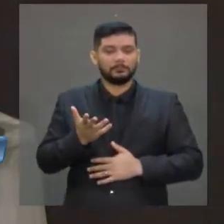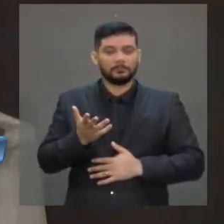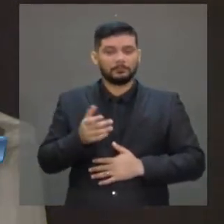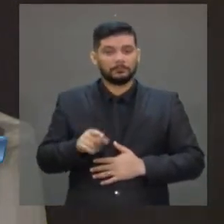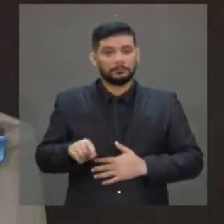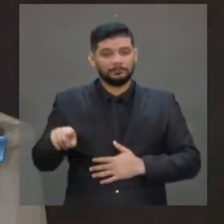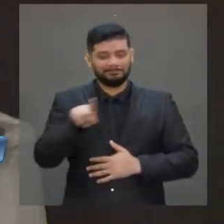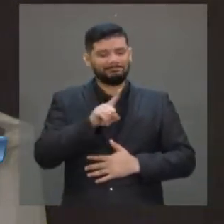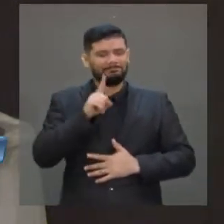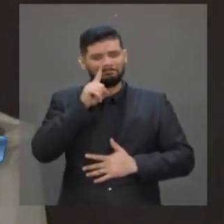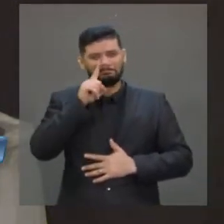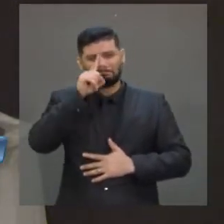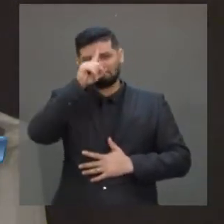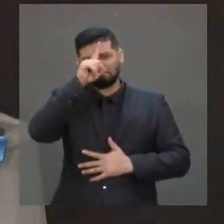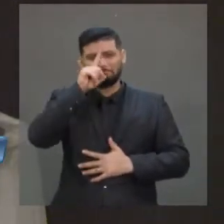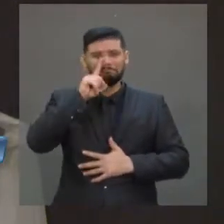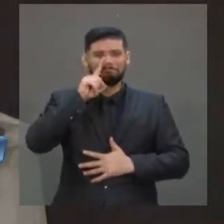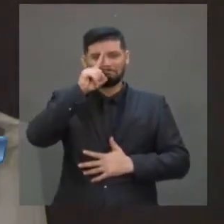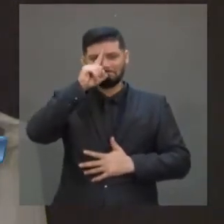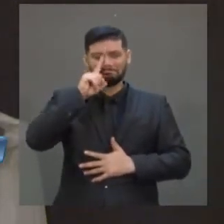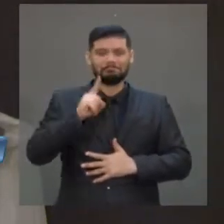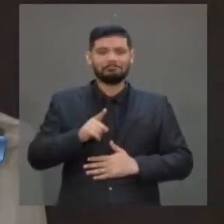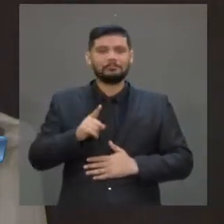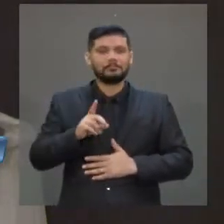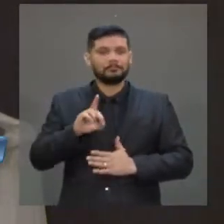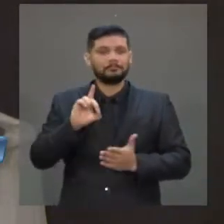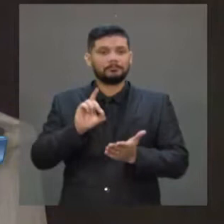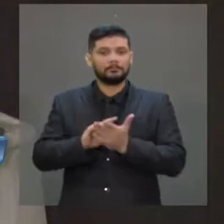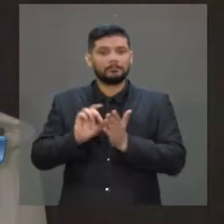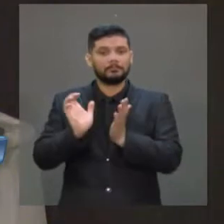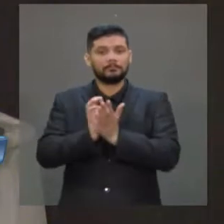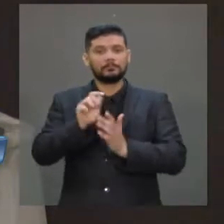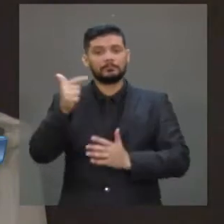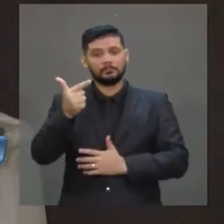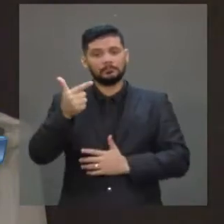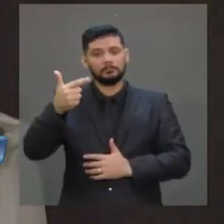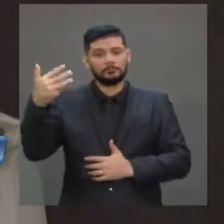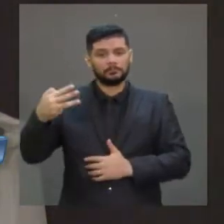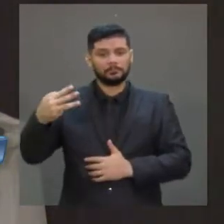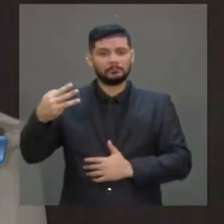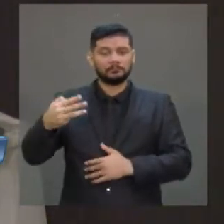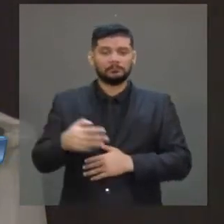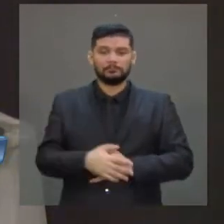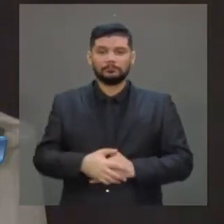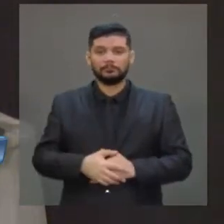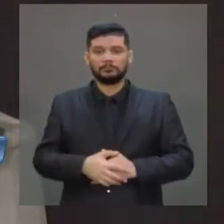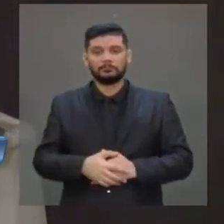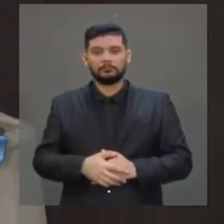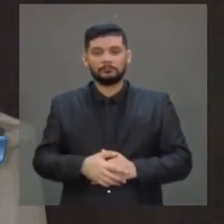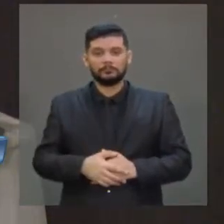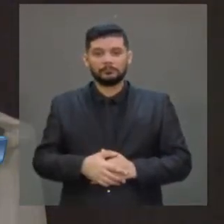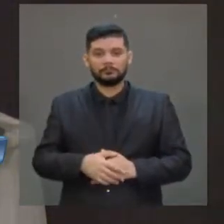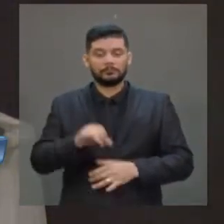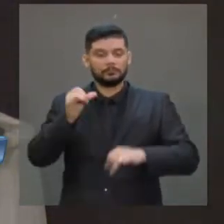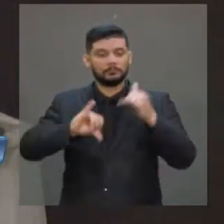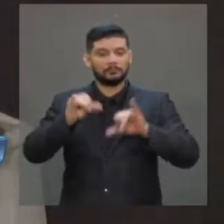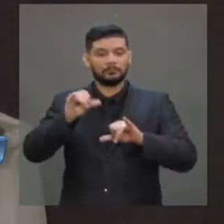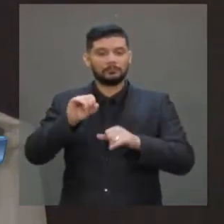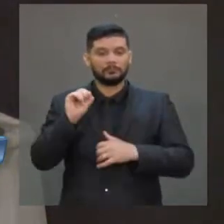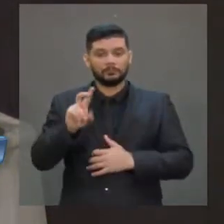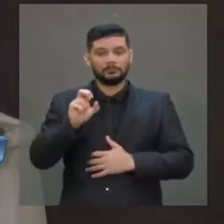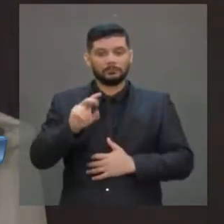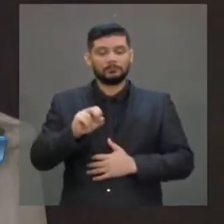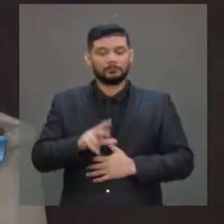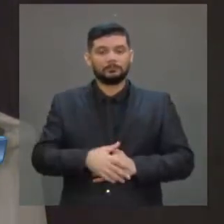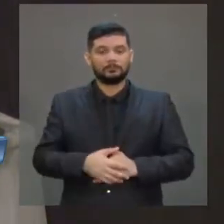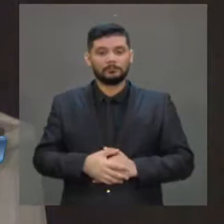muito perigosos e perigosos, classe 2 e 3 de toxicologia.